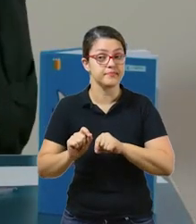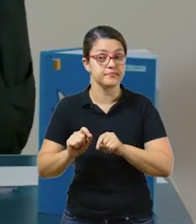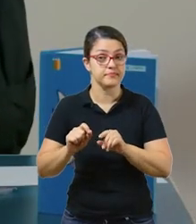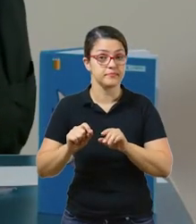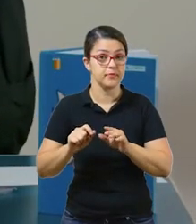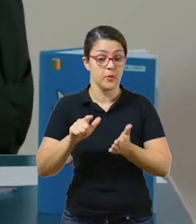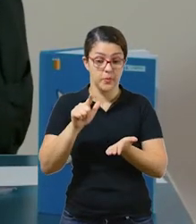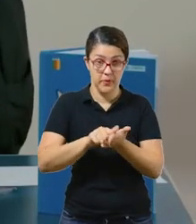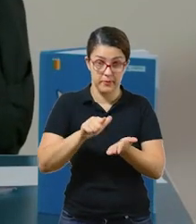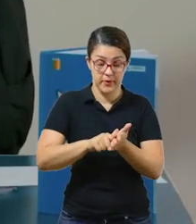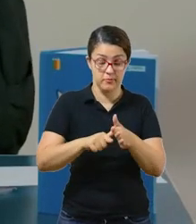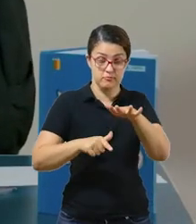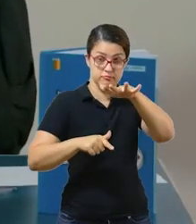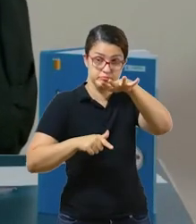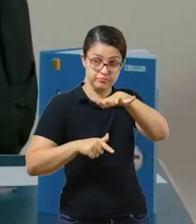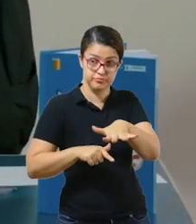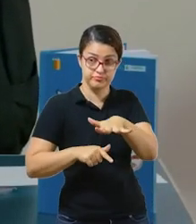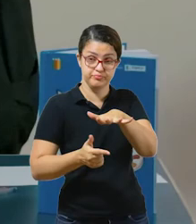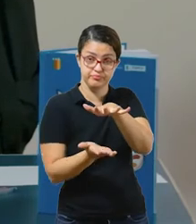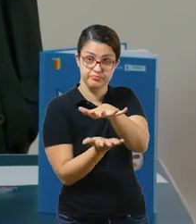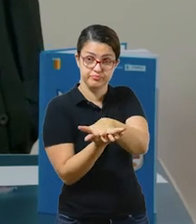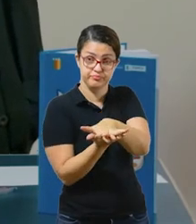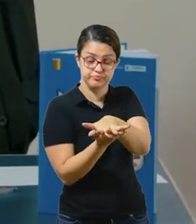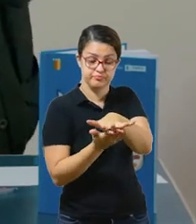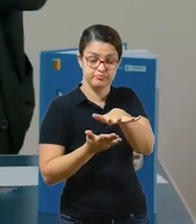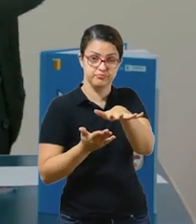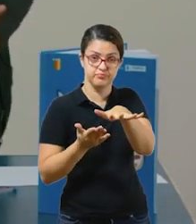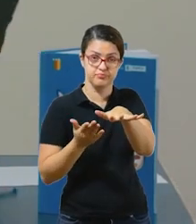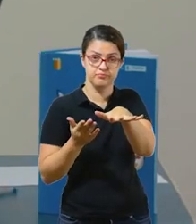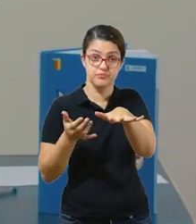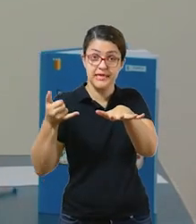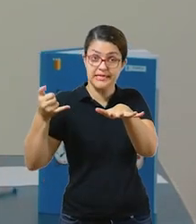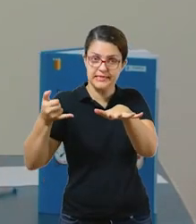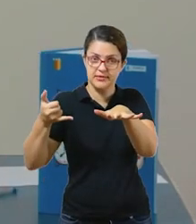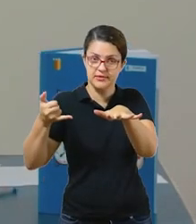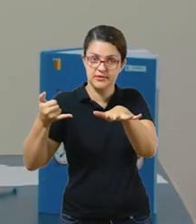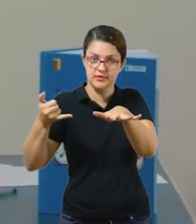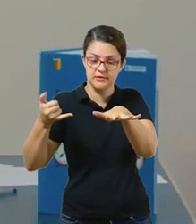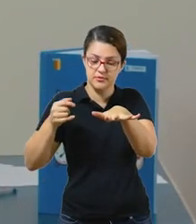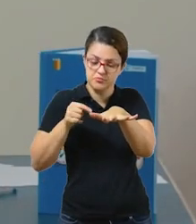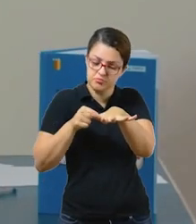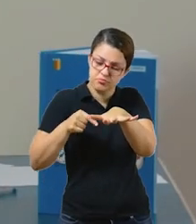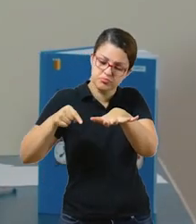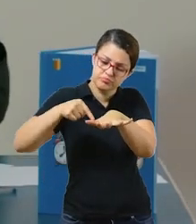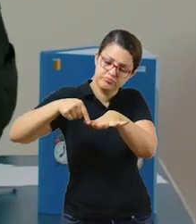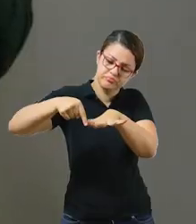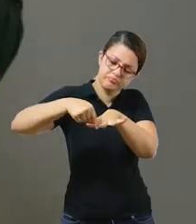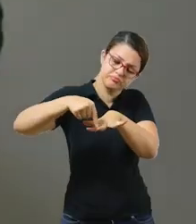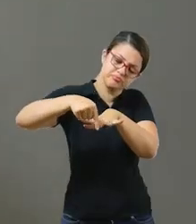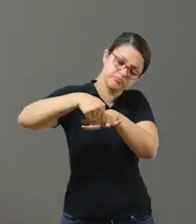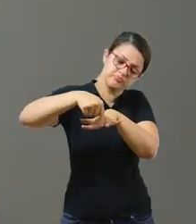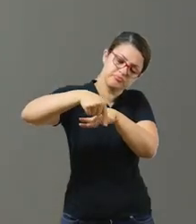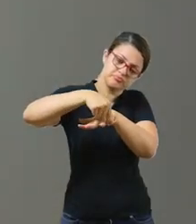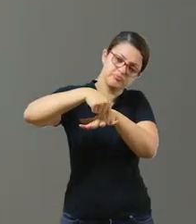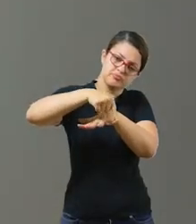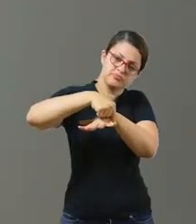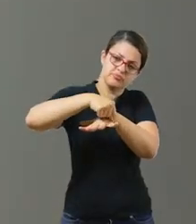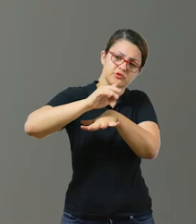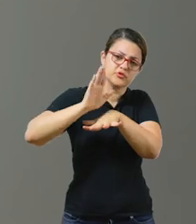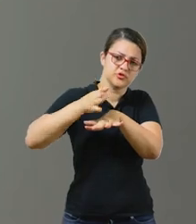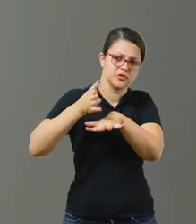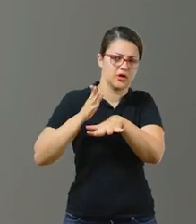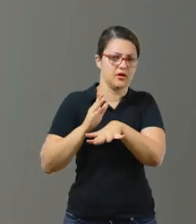no sulfite e vai fazer um contorno com a canetinha. Vai ficar mais ou menos assim, ó. Todo mundo já fez isso,